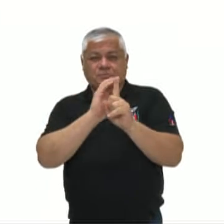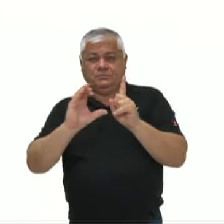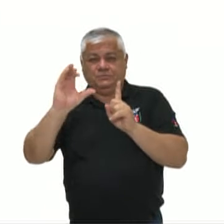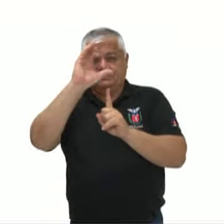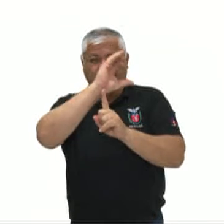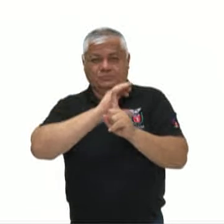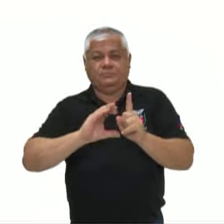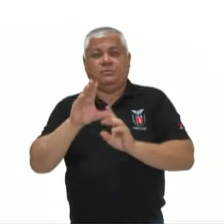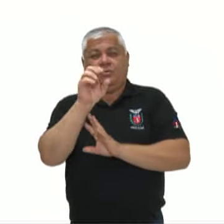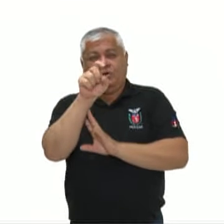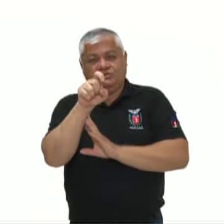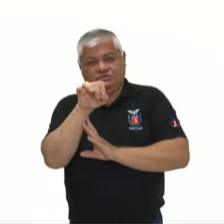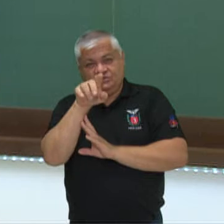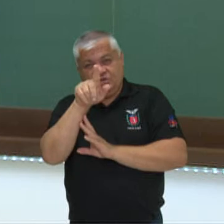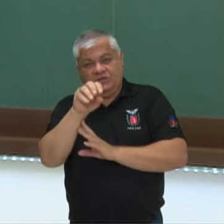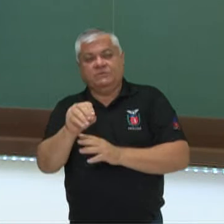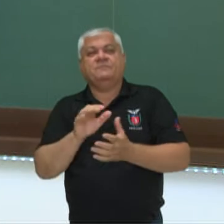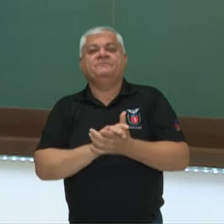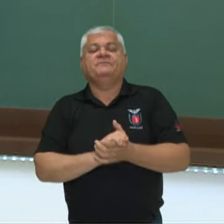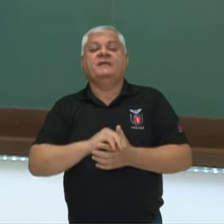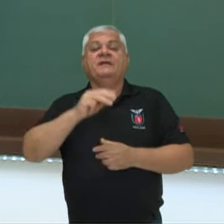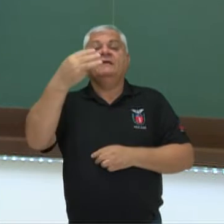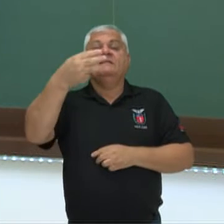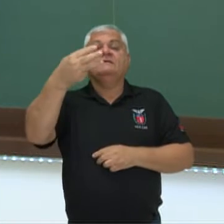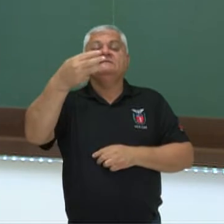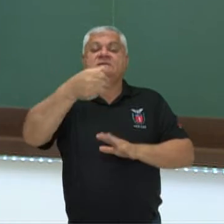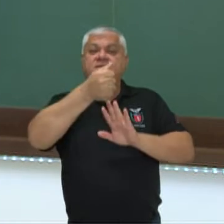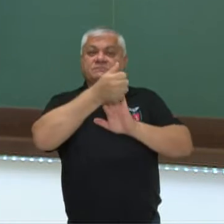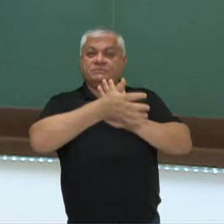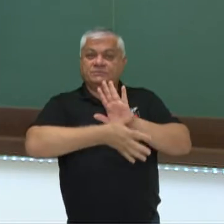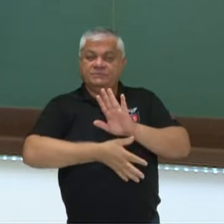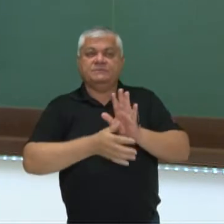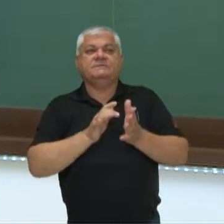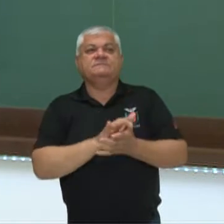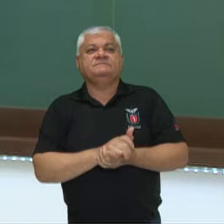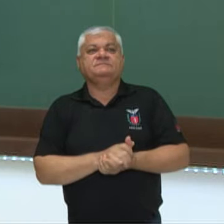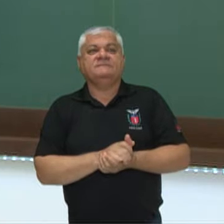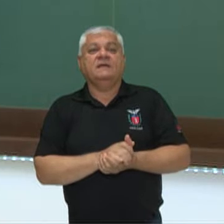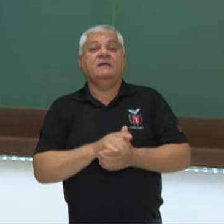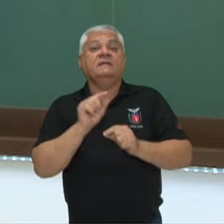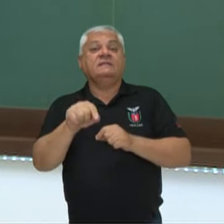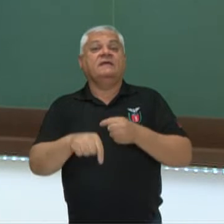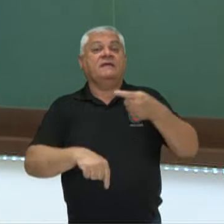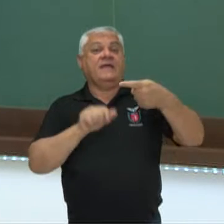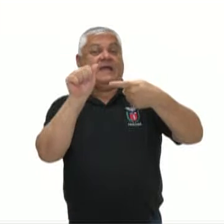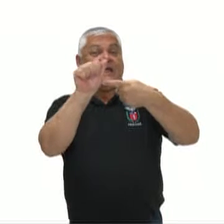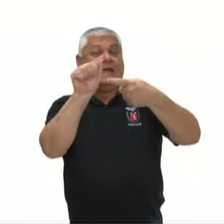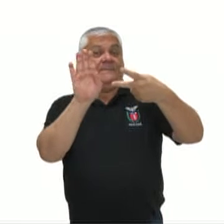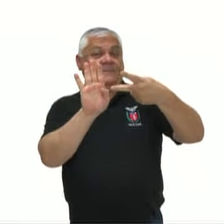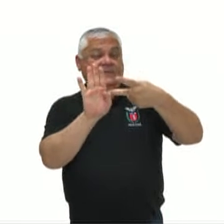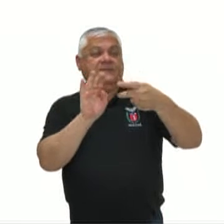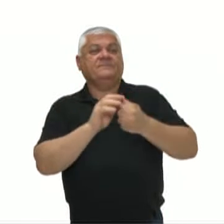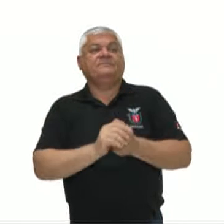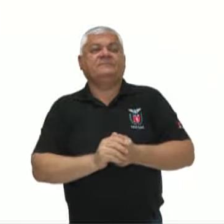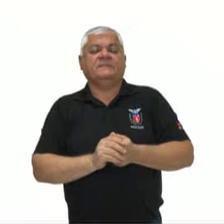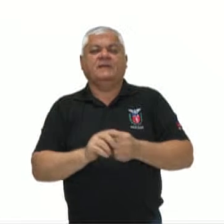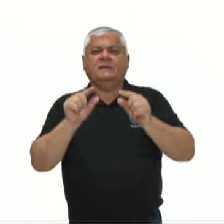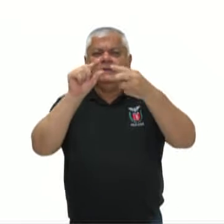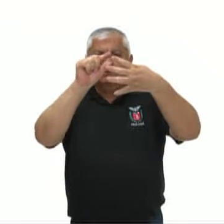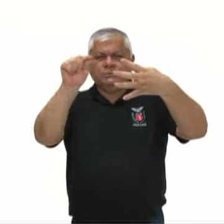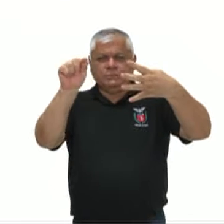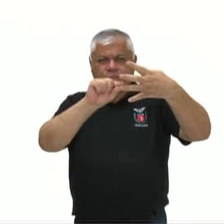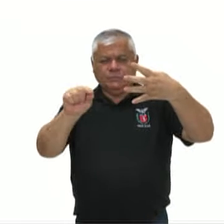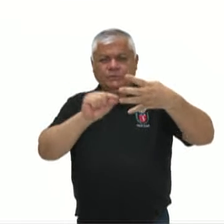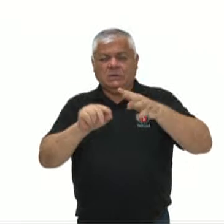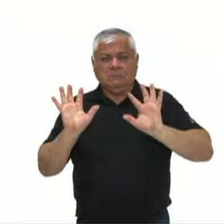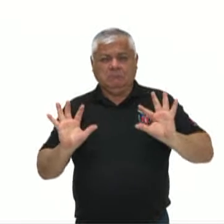Enfim. Vamos então para a nossa terceira reflexão, a atividade 3, que traz 2 comandos. Nestes versos, monstro